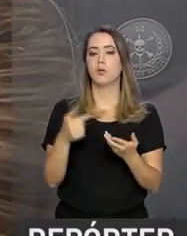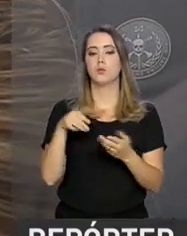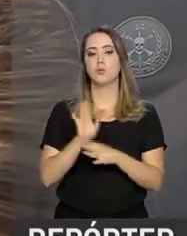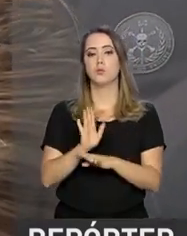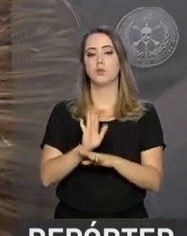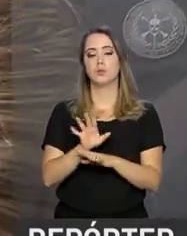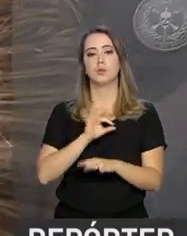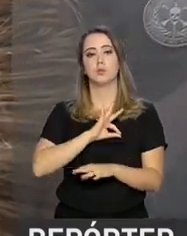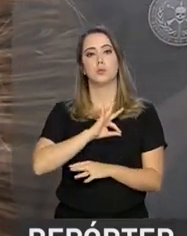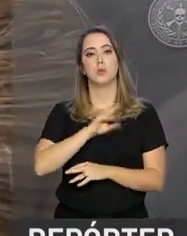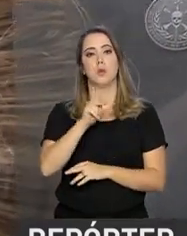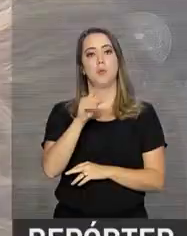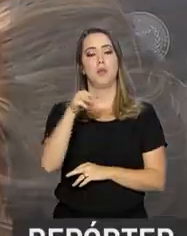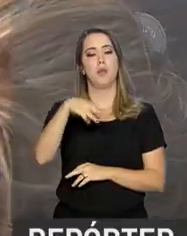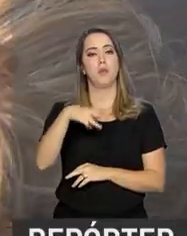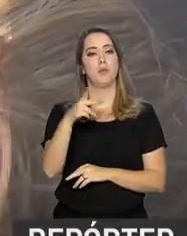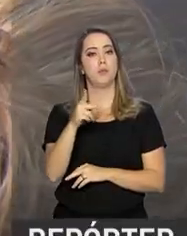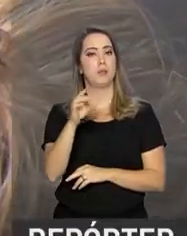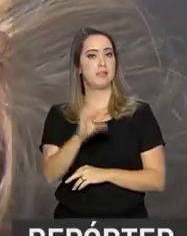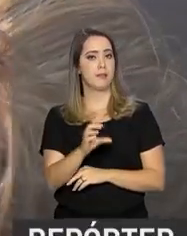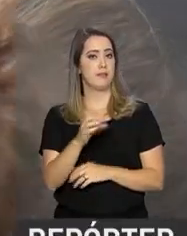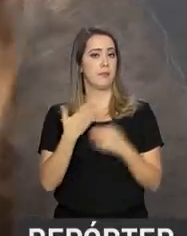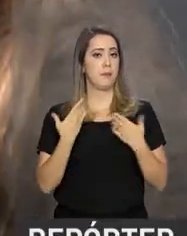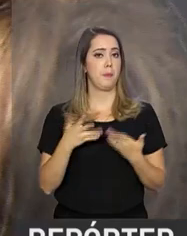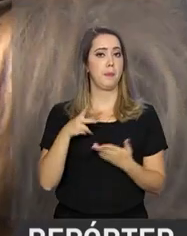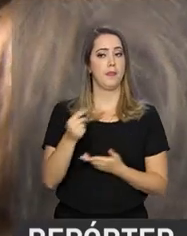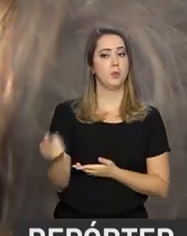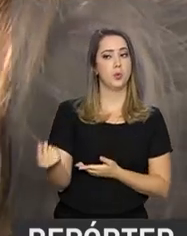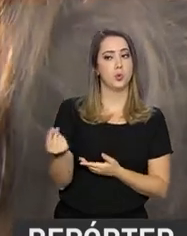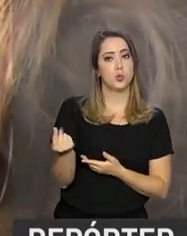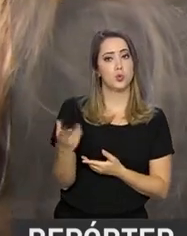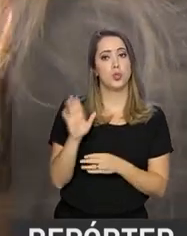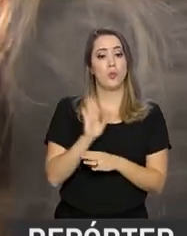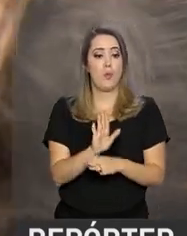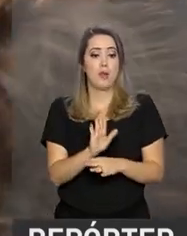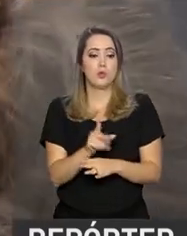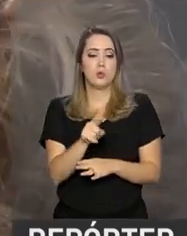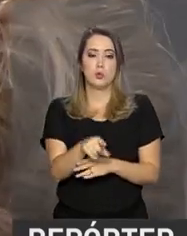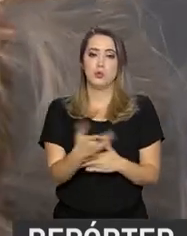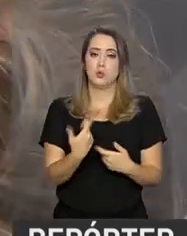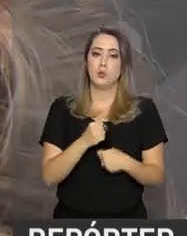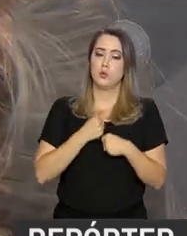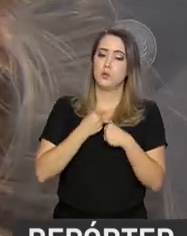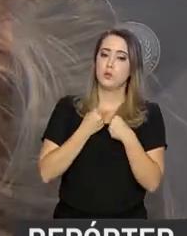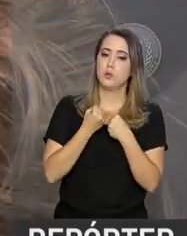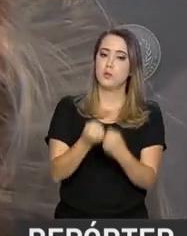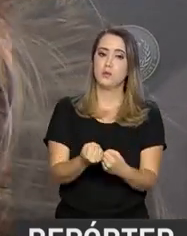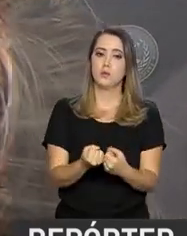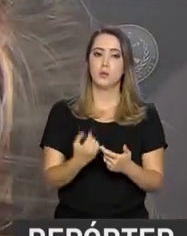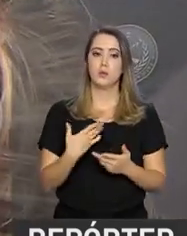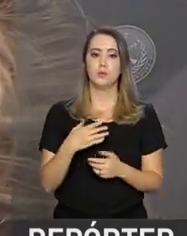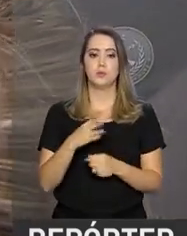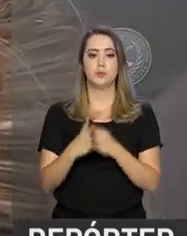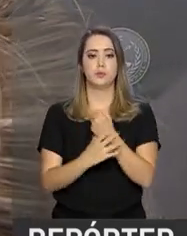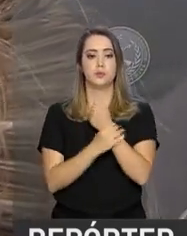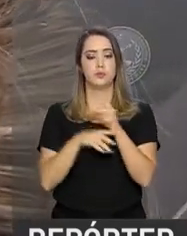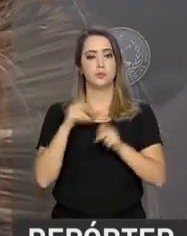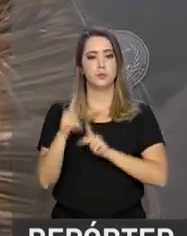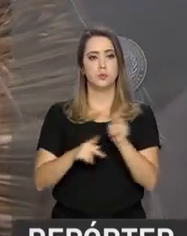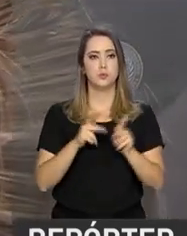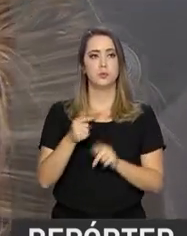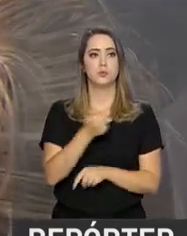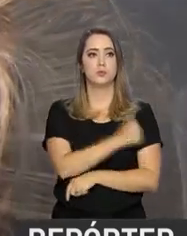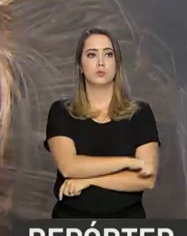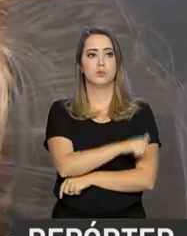apoio às polícias civil e militar todo o recurso que chega para aportar aos esforços de segurança pública para o rio de janeiro